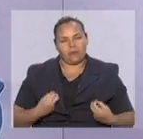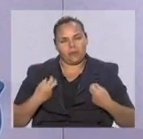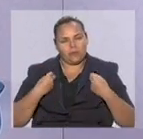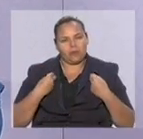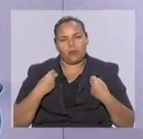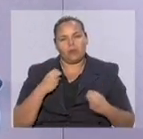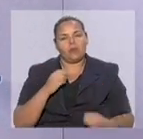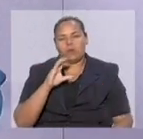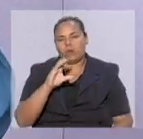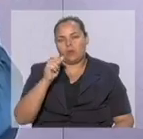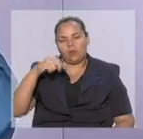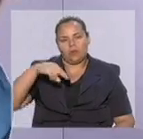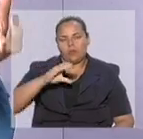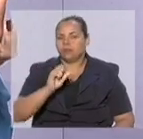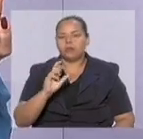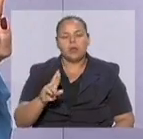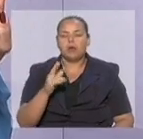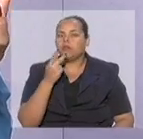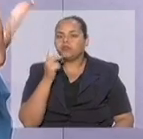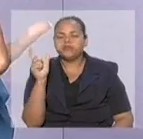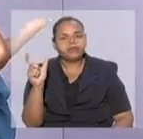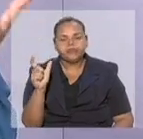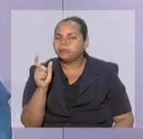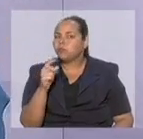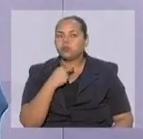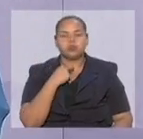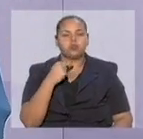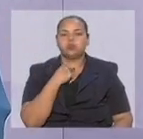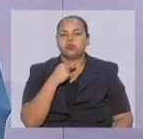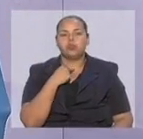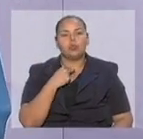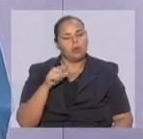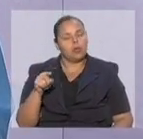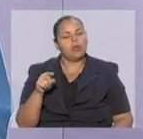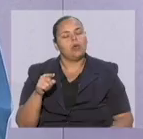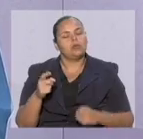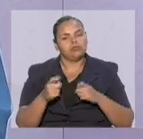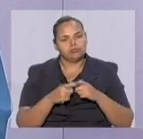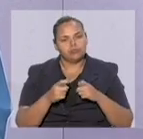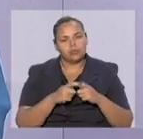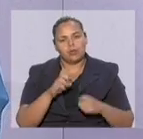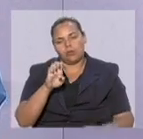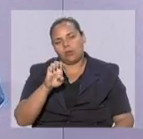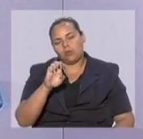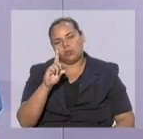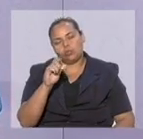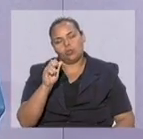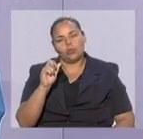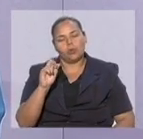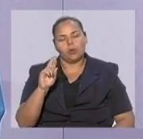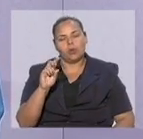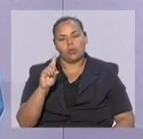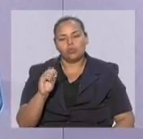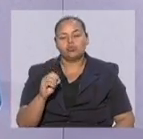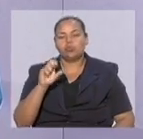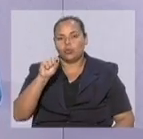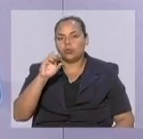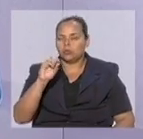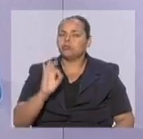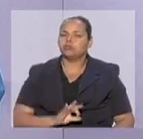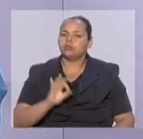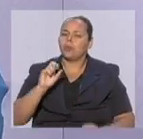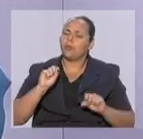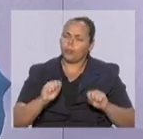antigamente, ninguém nem podia falar. Então, o doutor Eduardo colocou aqui, até 80%